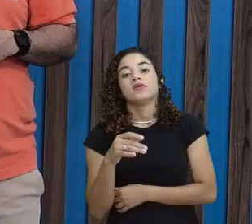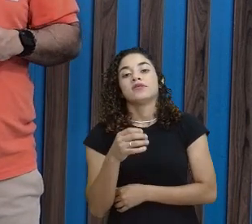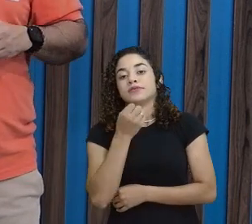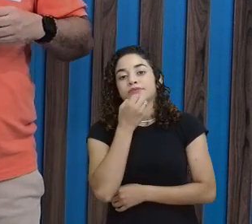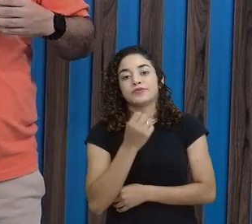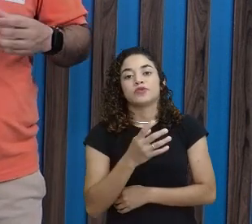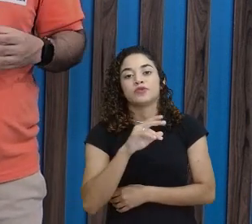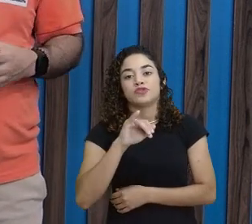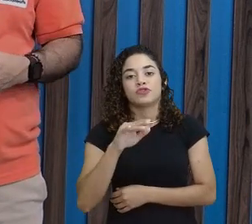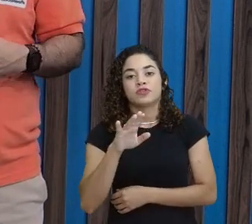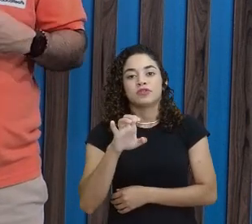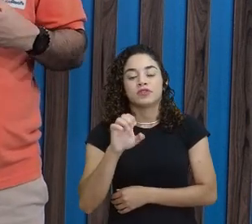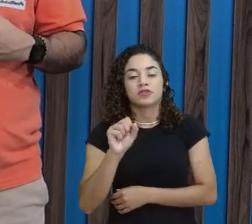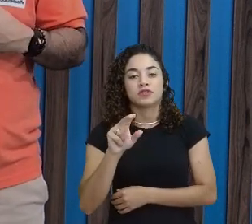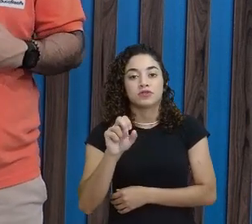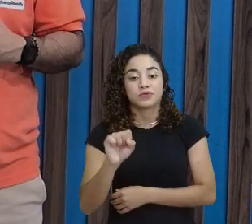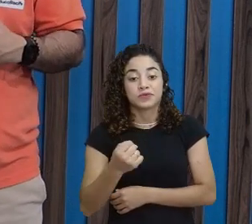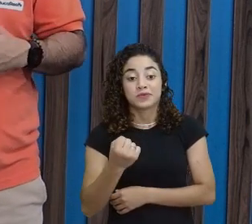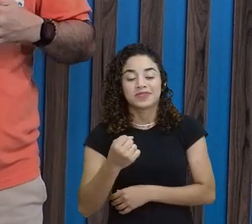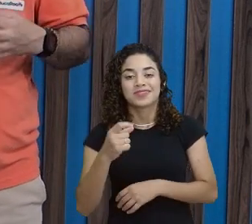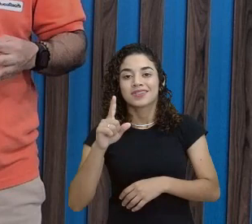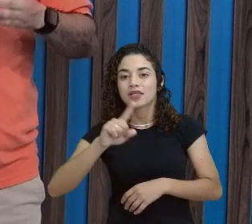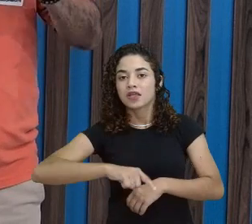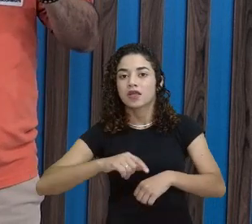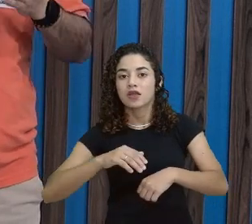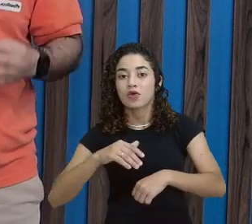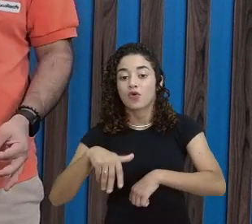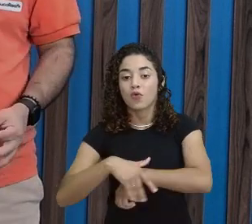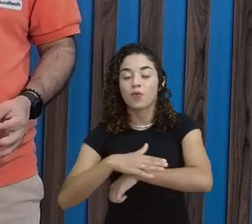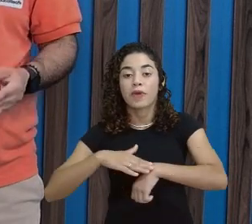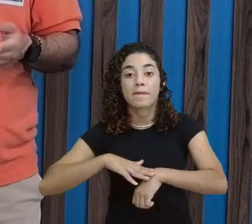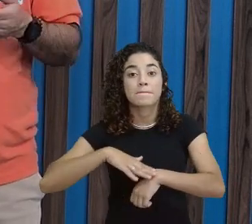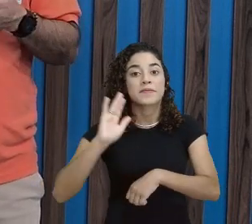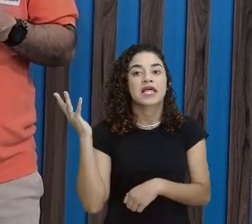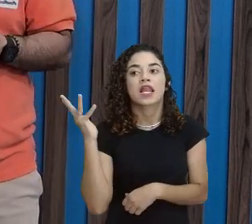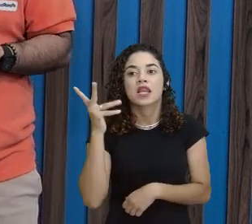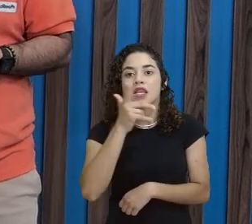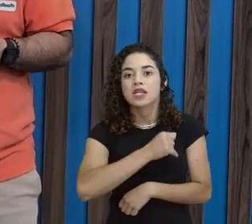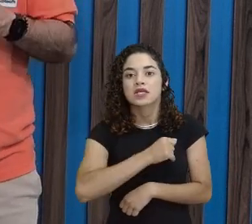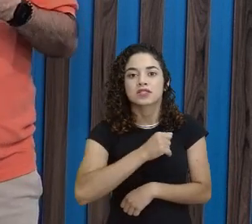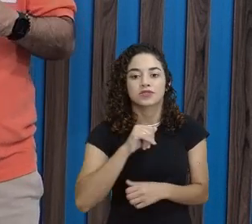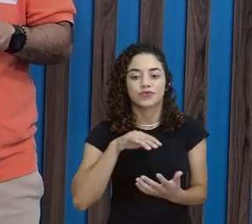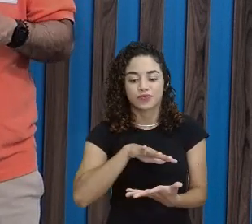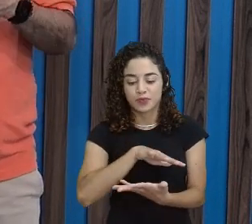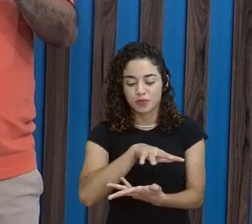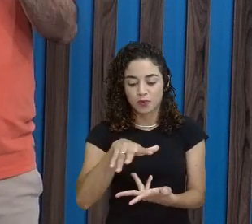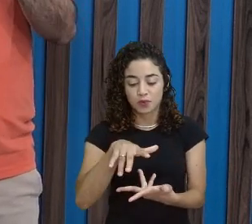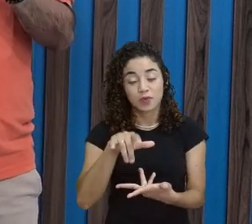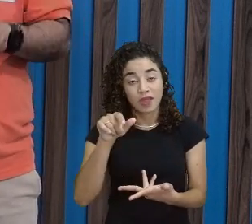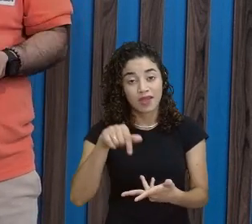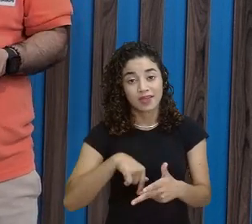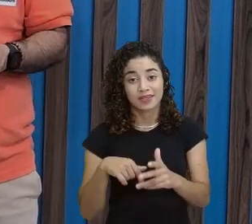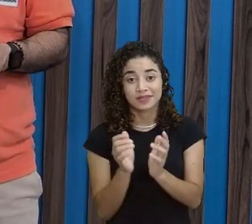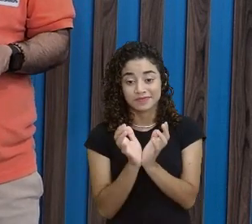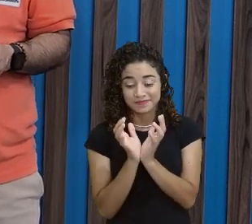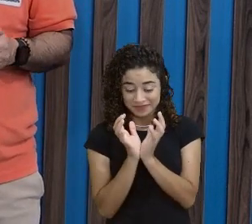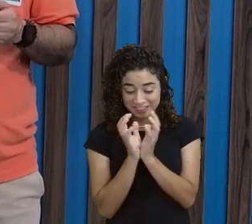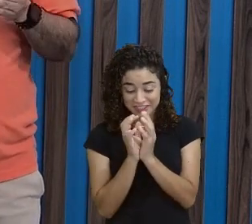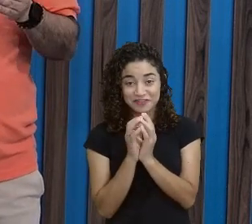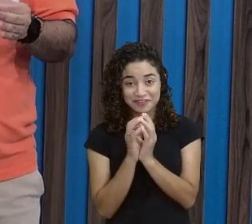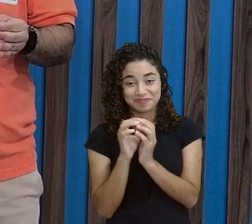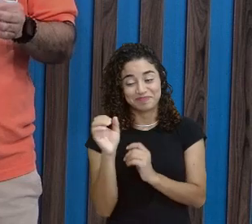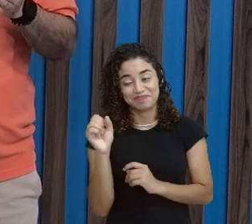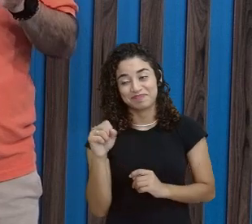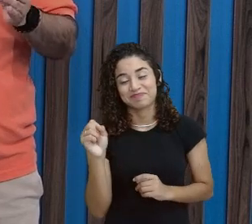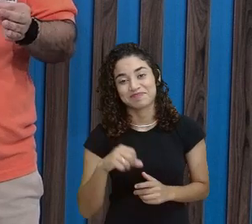considerada uma das ruas mais bonitas do mundo. Isso isso aqui na cidade do Recife, né?